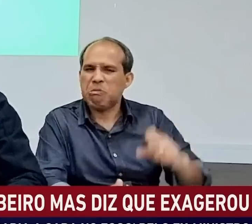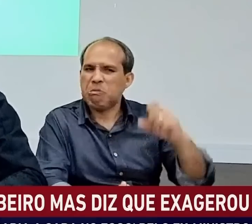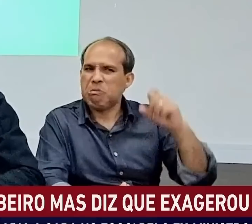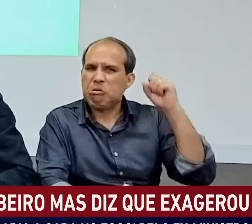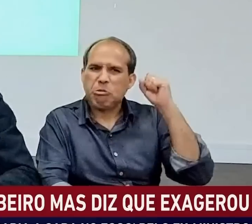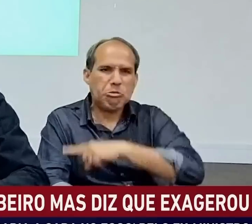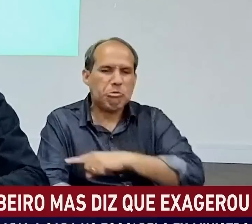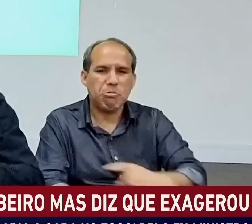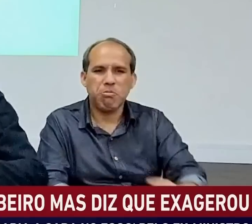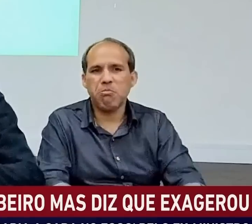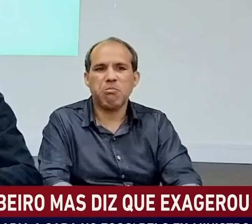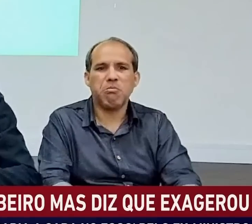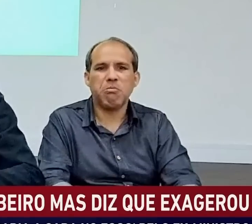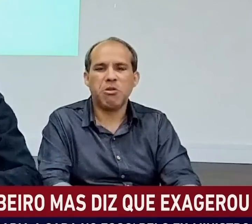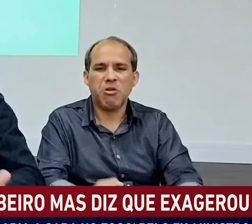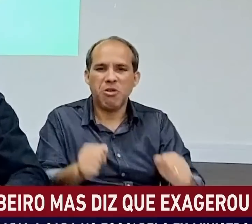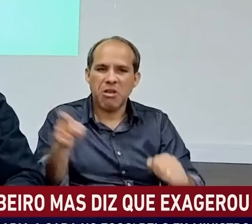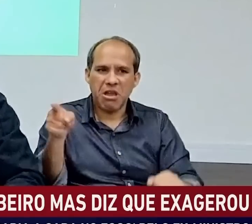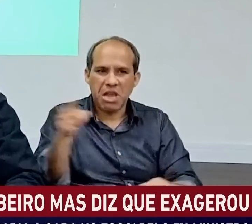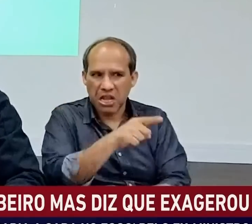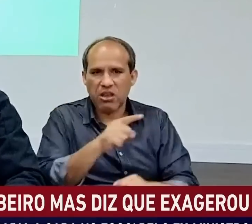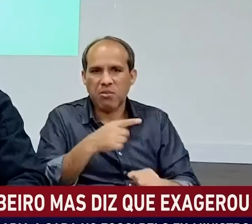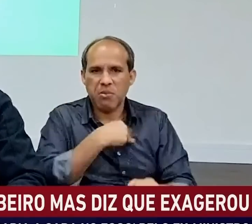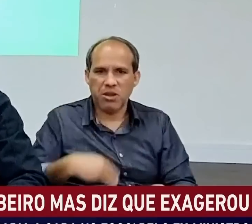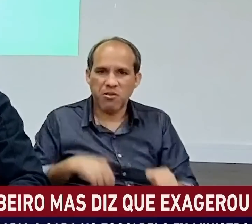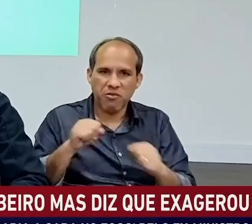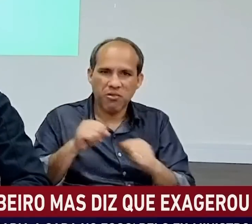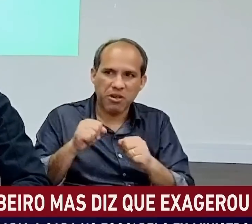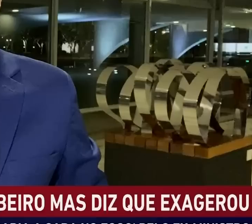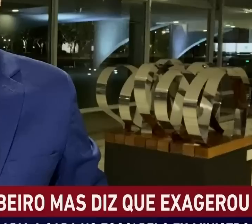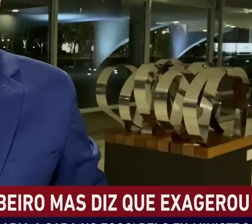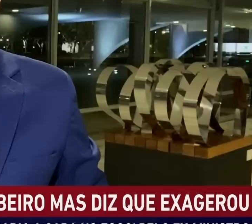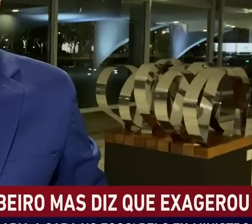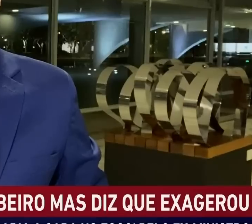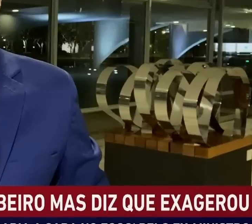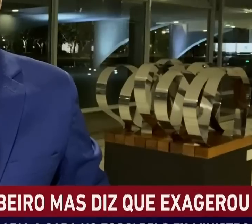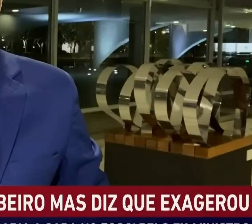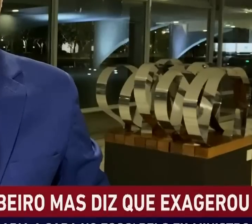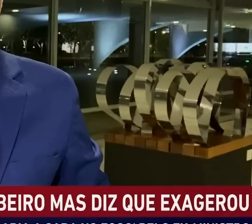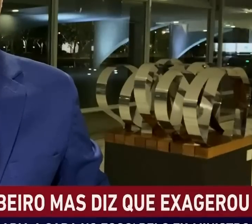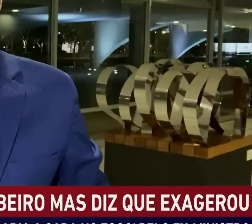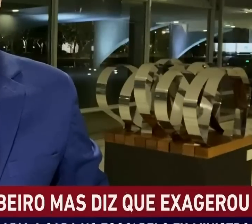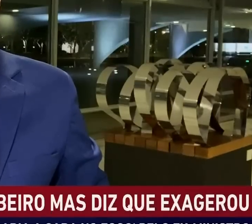dificilmente, né, alguém vai fazer cometer um ato de corrupção.